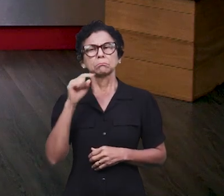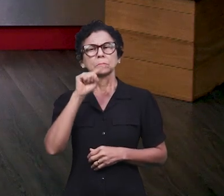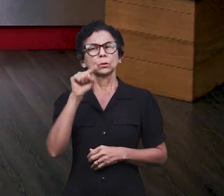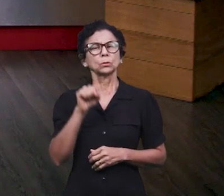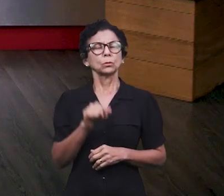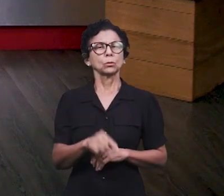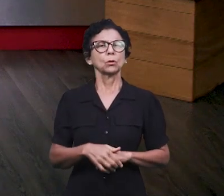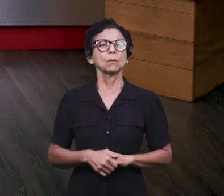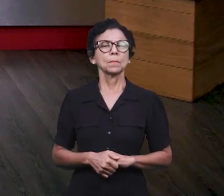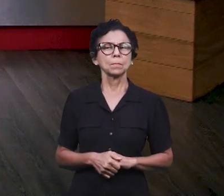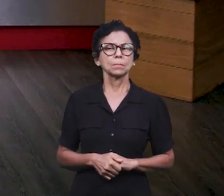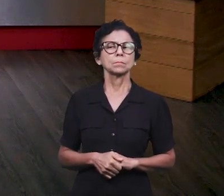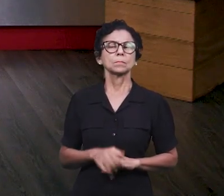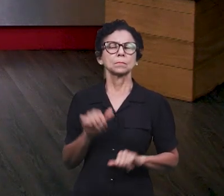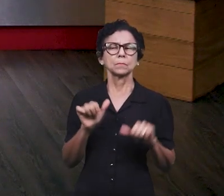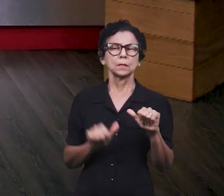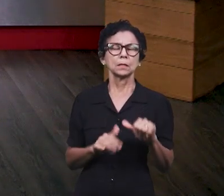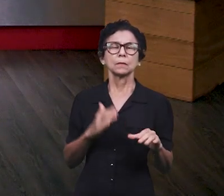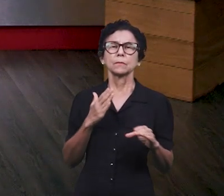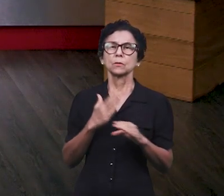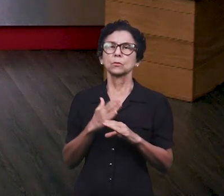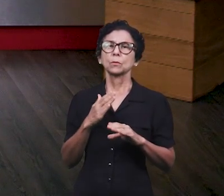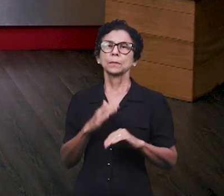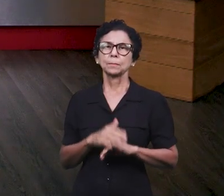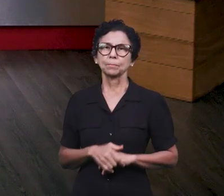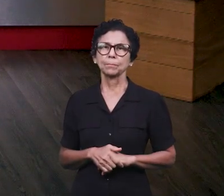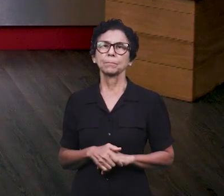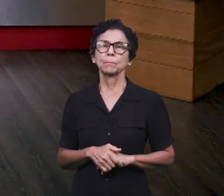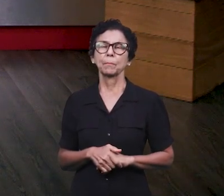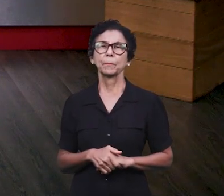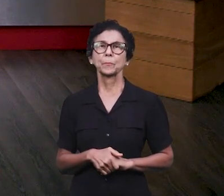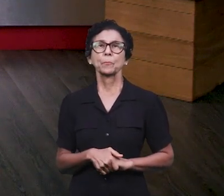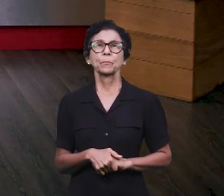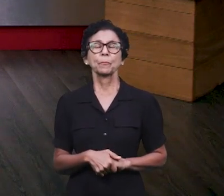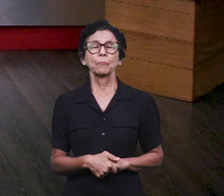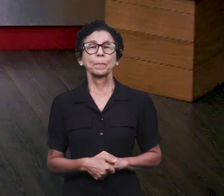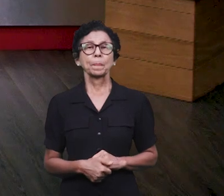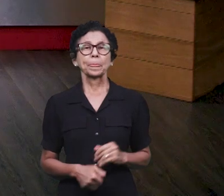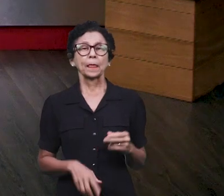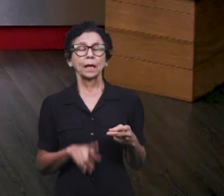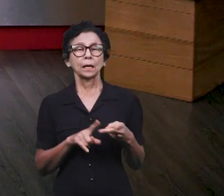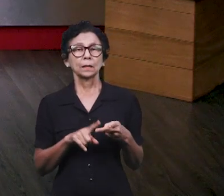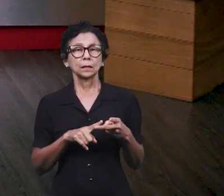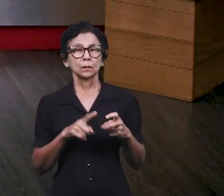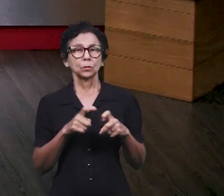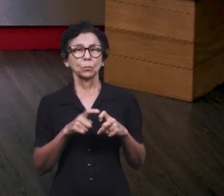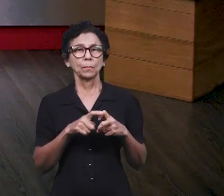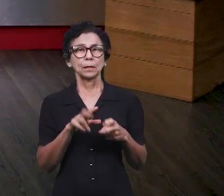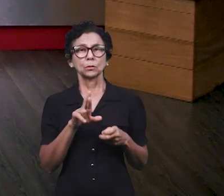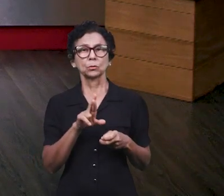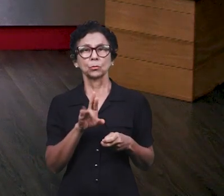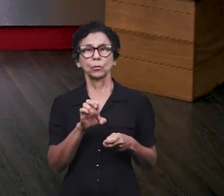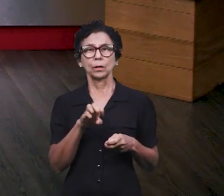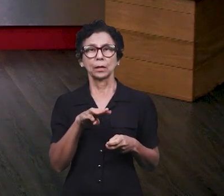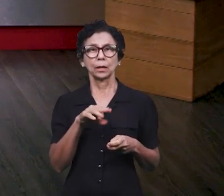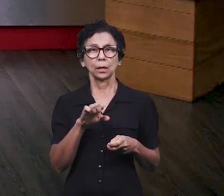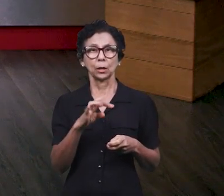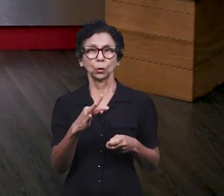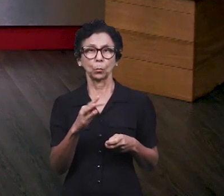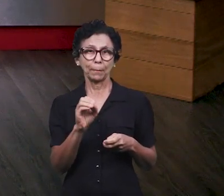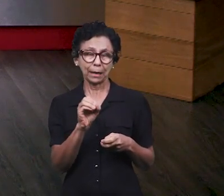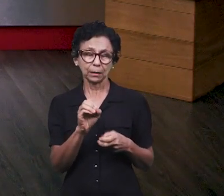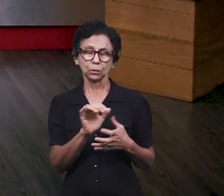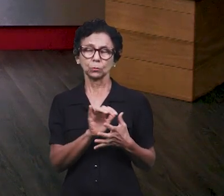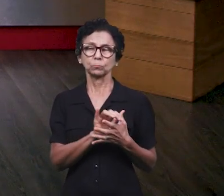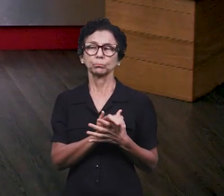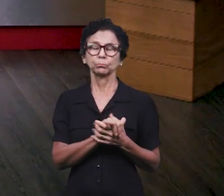descartar outros problemas. Na reumatologia, são comumente usados critérios diagnosticados para se definir se o